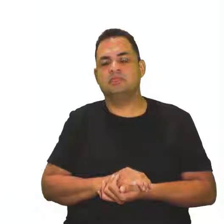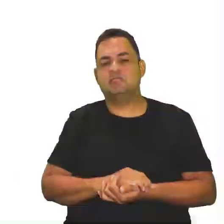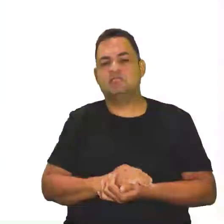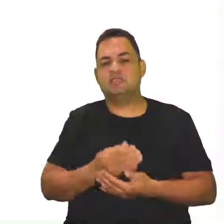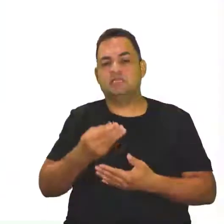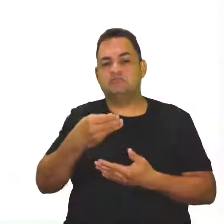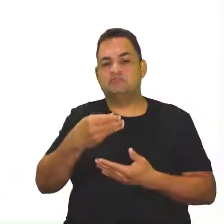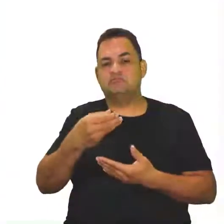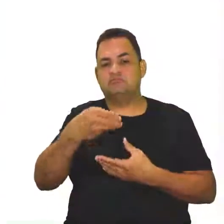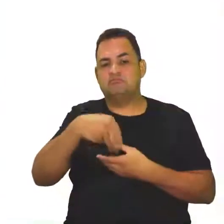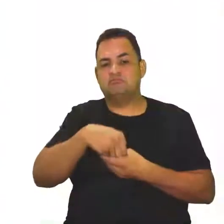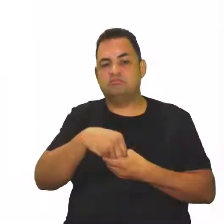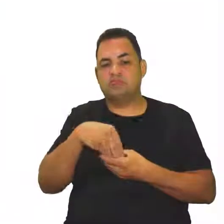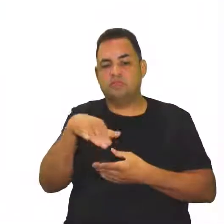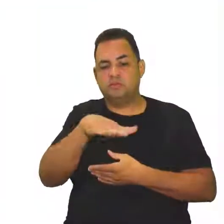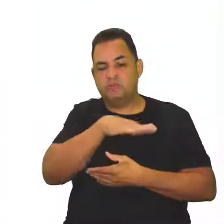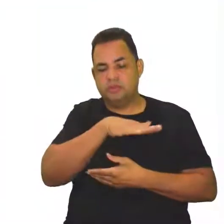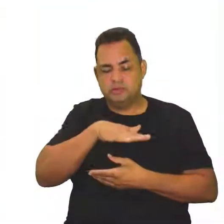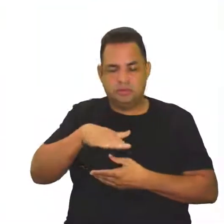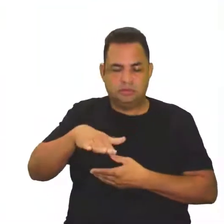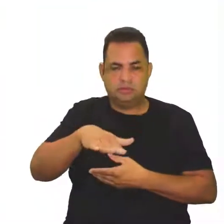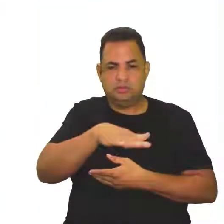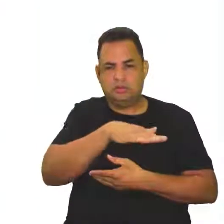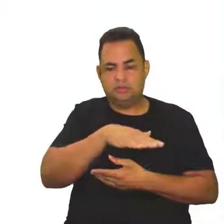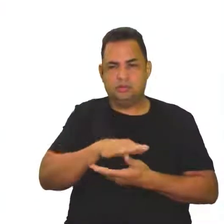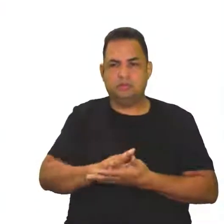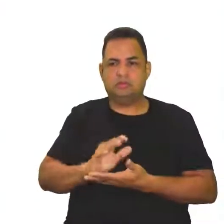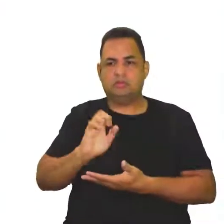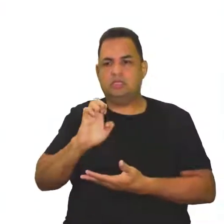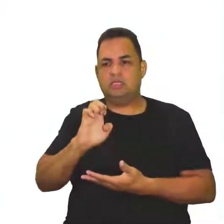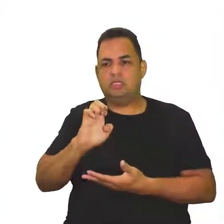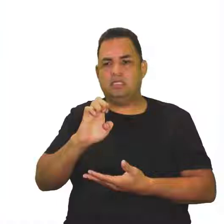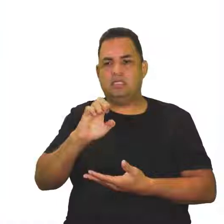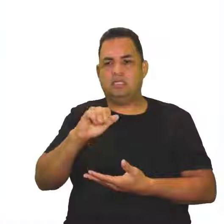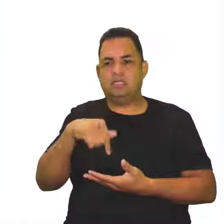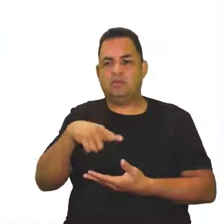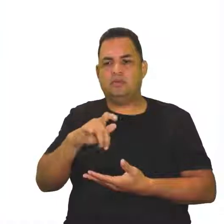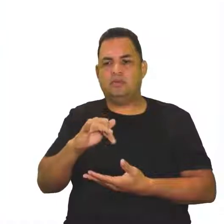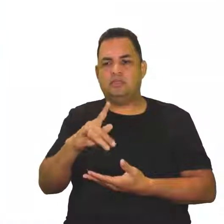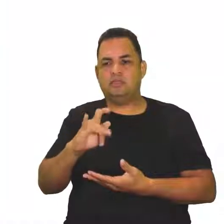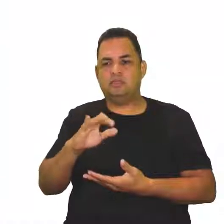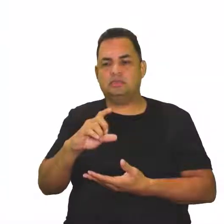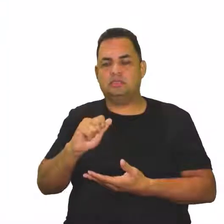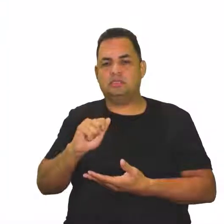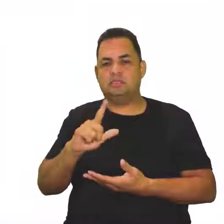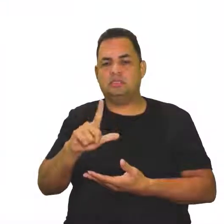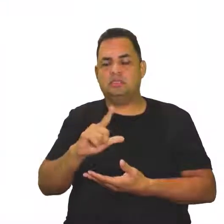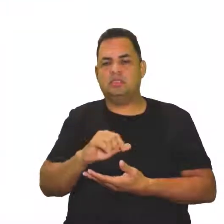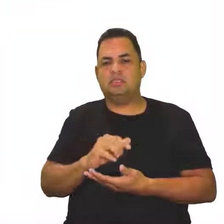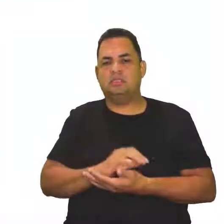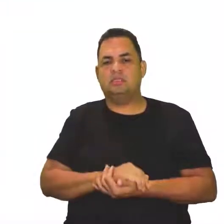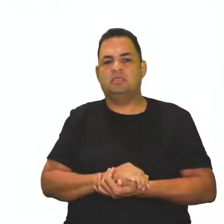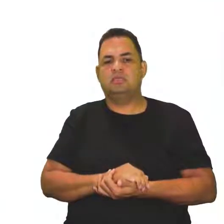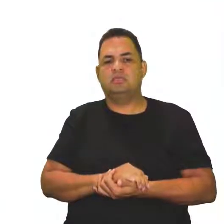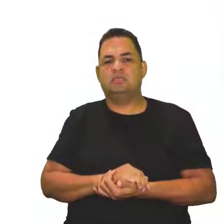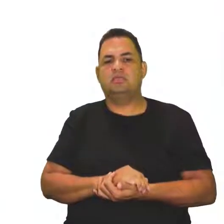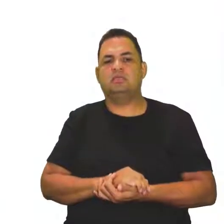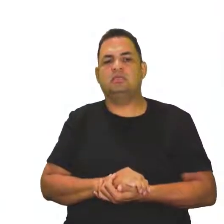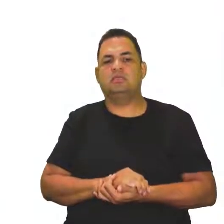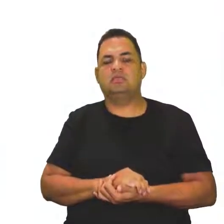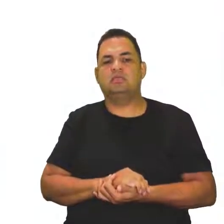desta superfície equipotencial. Então, lembra, se ele está ali presente, se ele